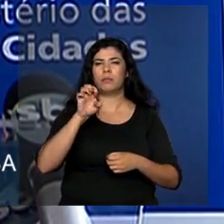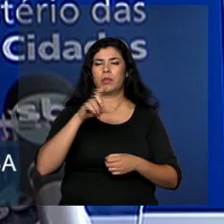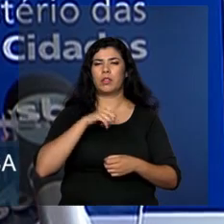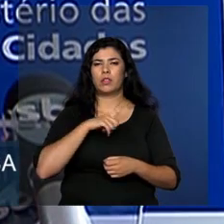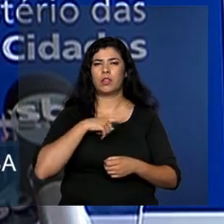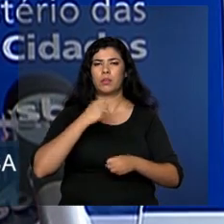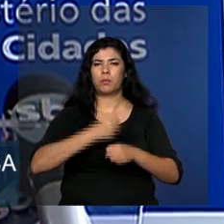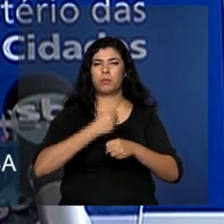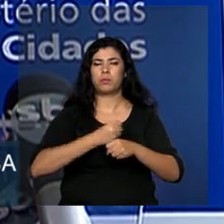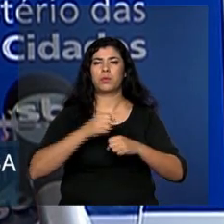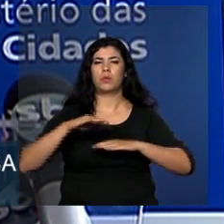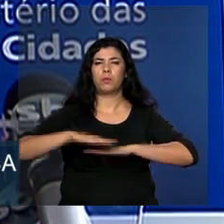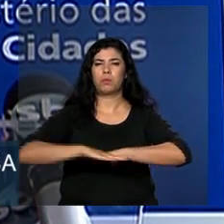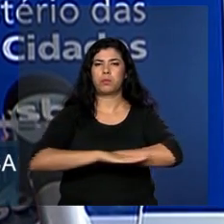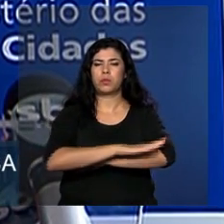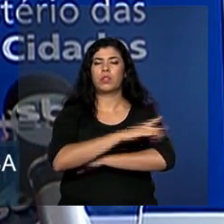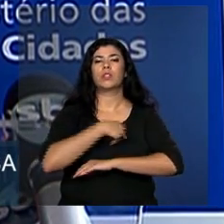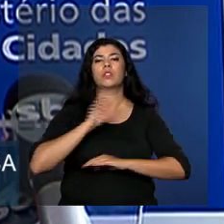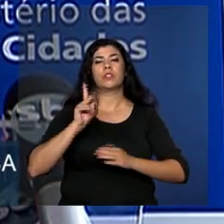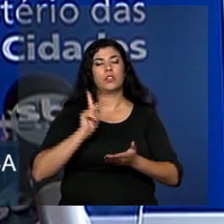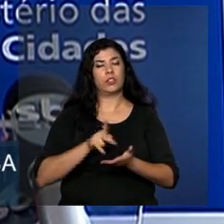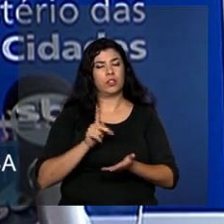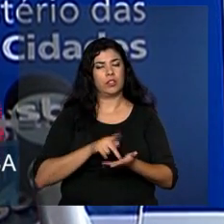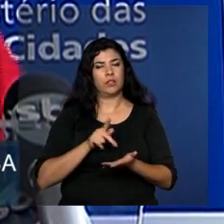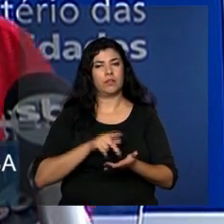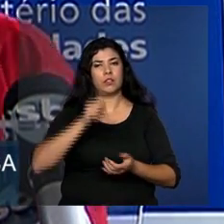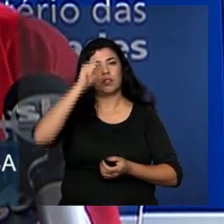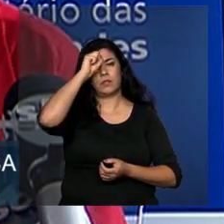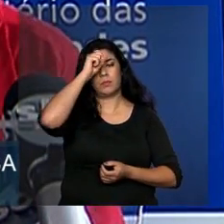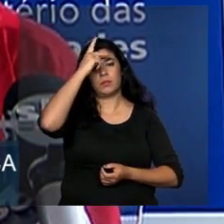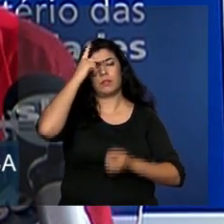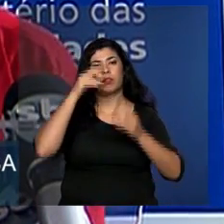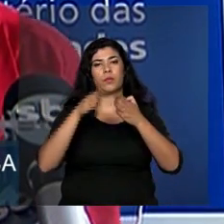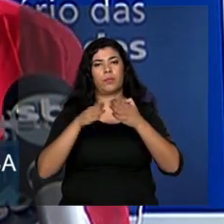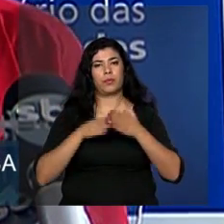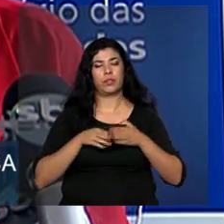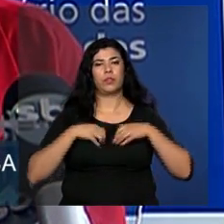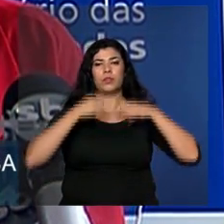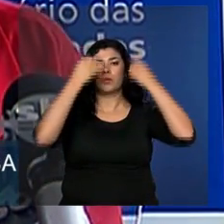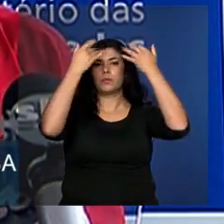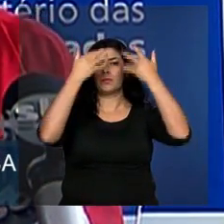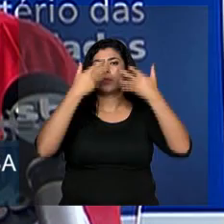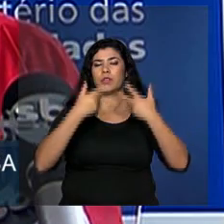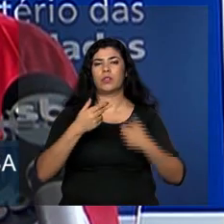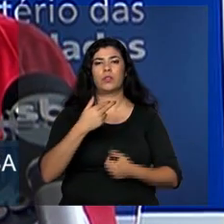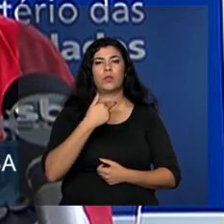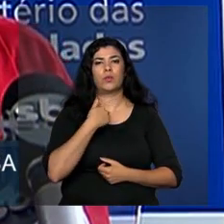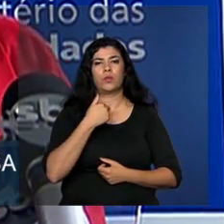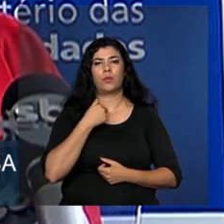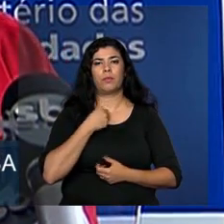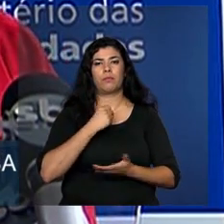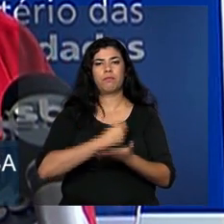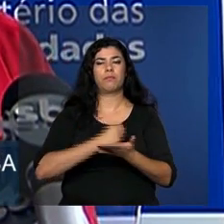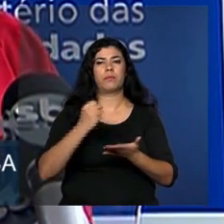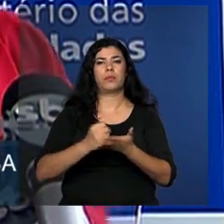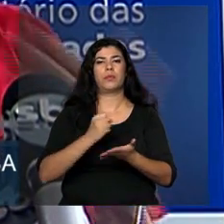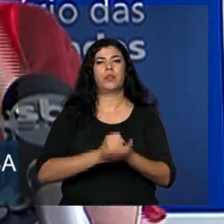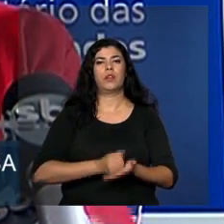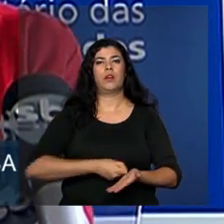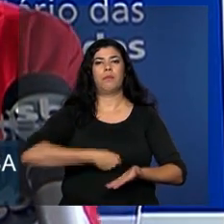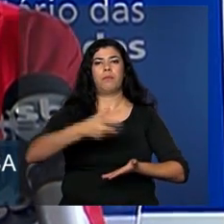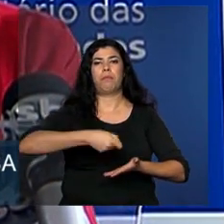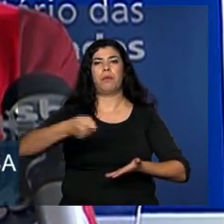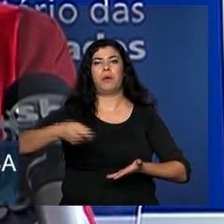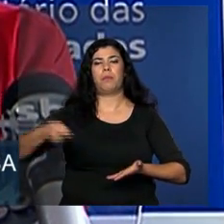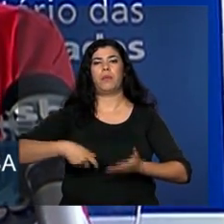realmente... É verdade, o prefeito solicitou para mim, e como eu disse para ele, eu não faço despacho de obra